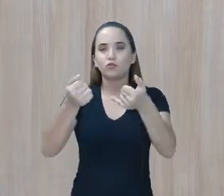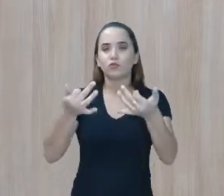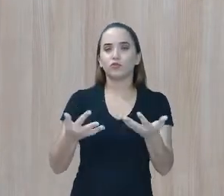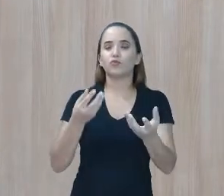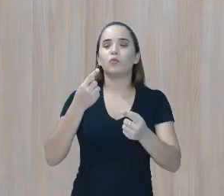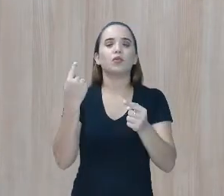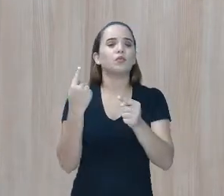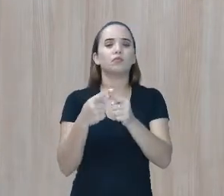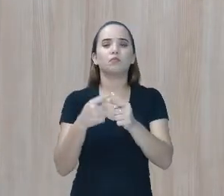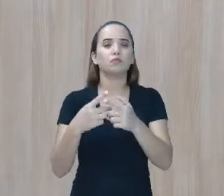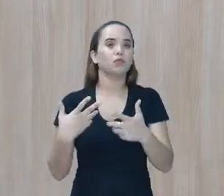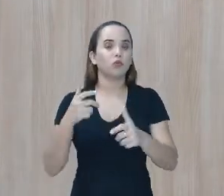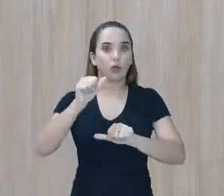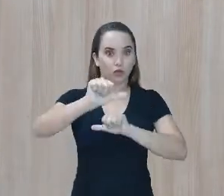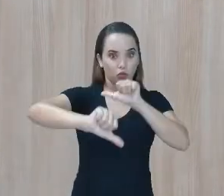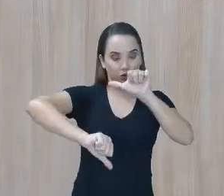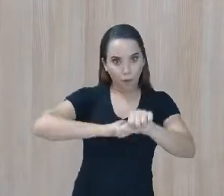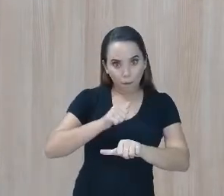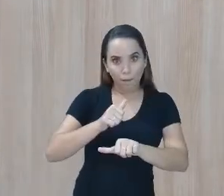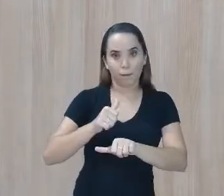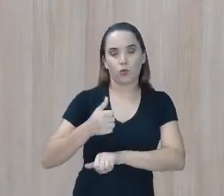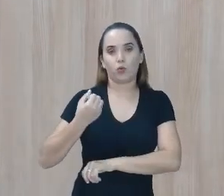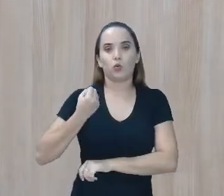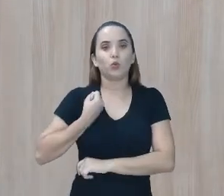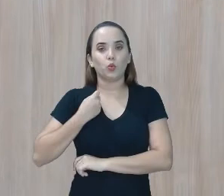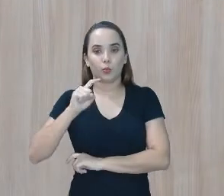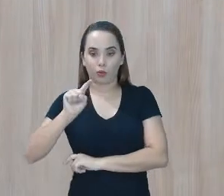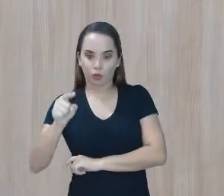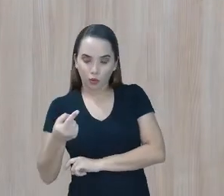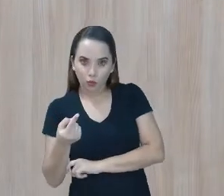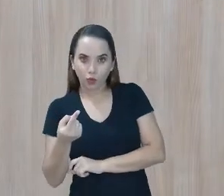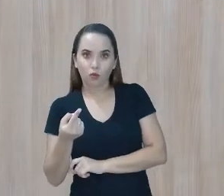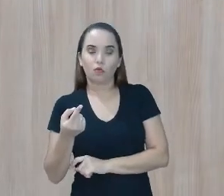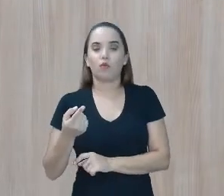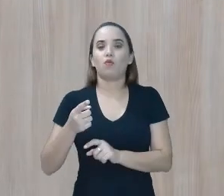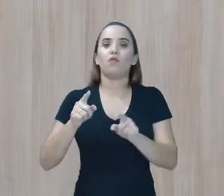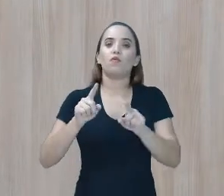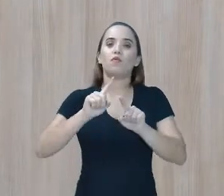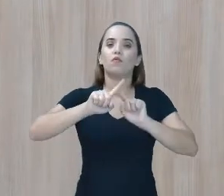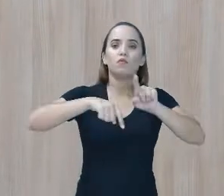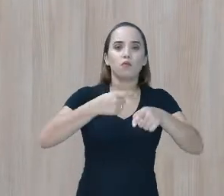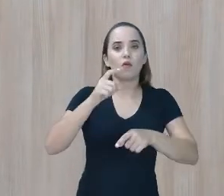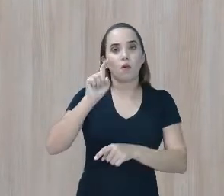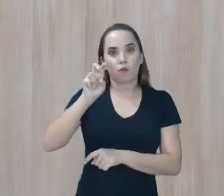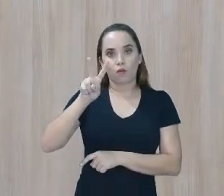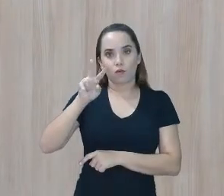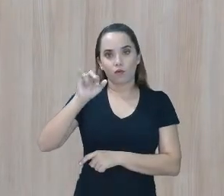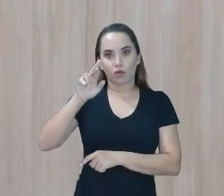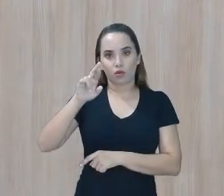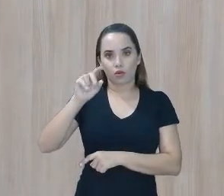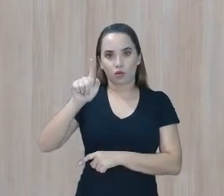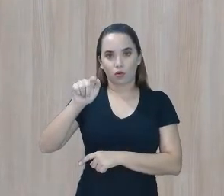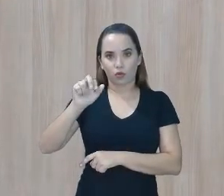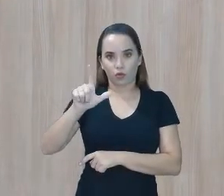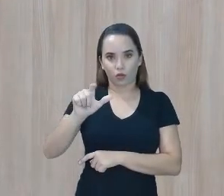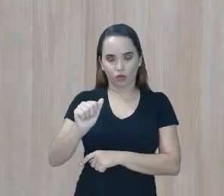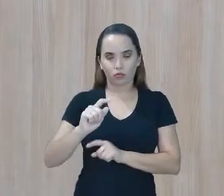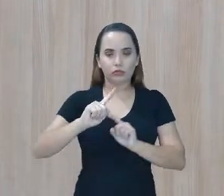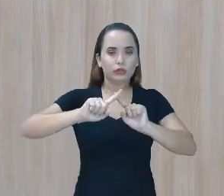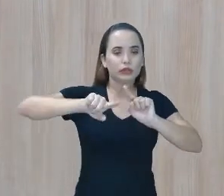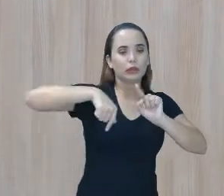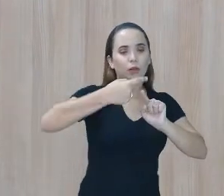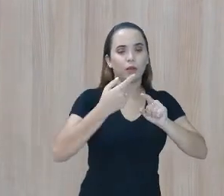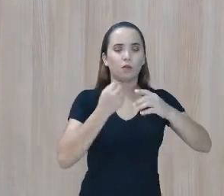por que a gente transforma de número decimal para encontrar na reta e não com a fração, que tem uma dificuldade um pouco maior, tá